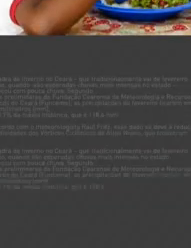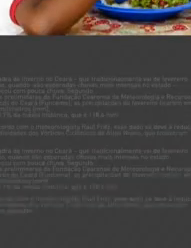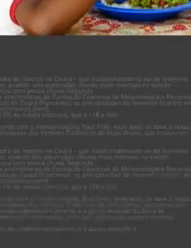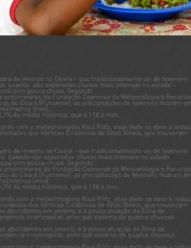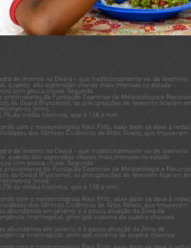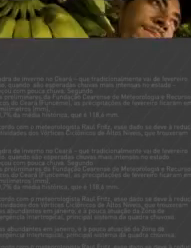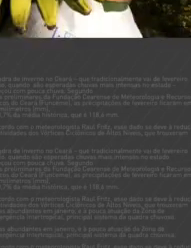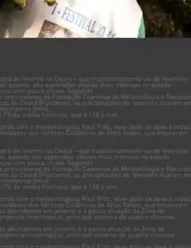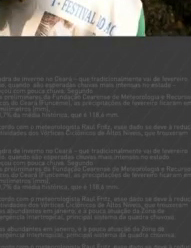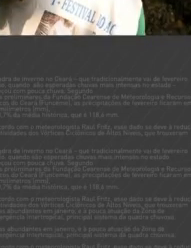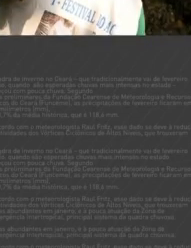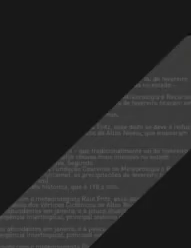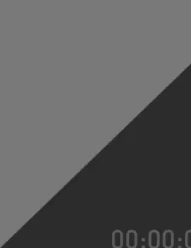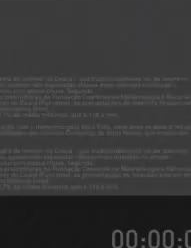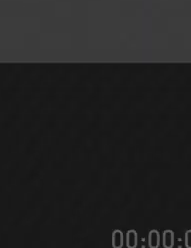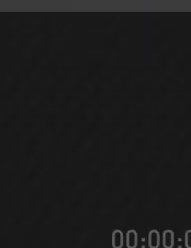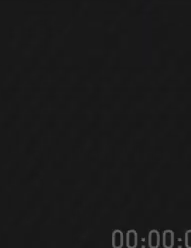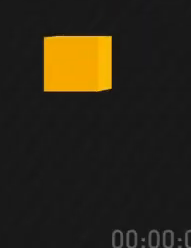Federal